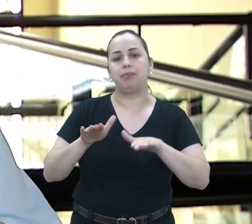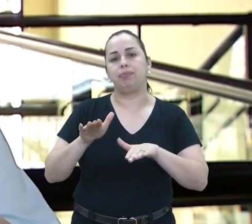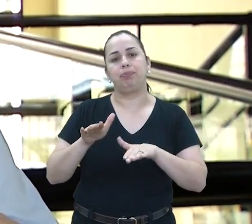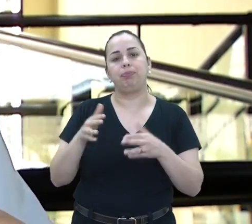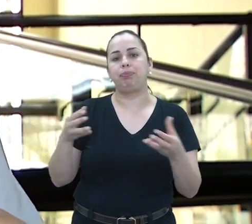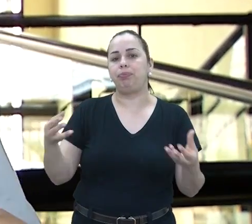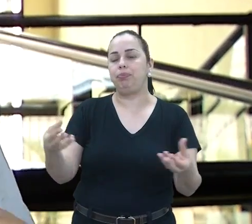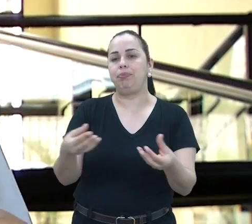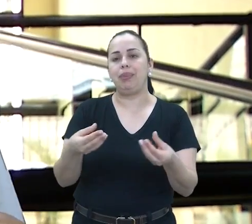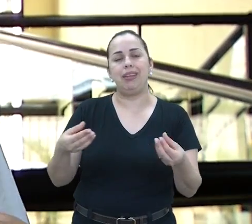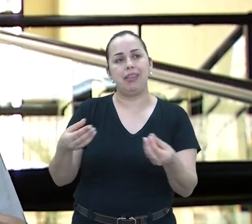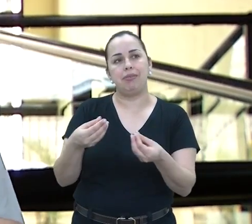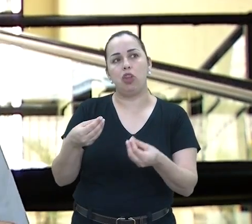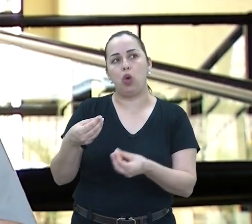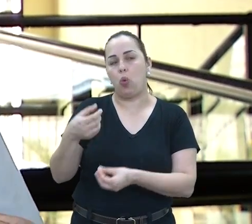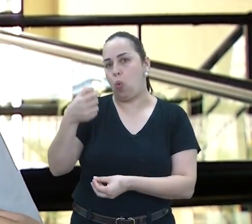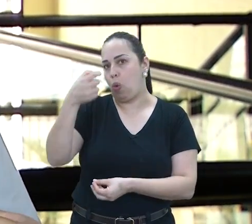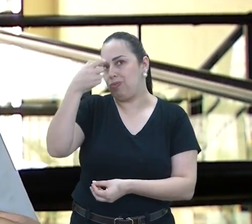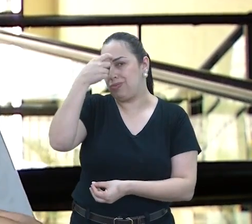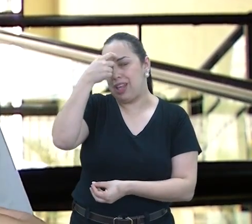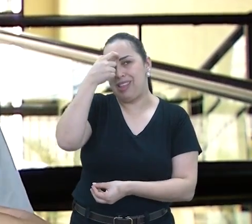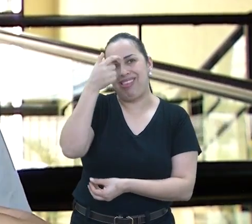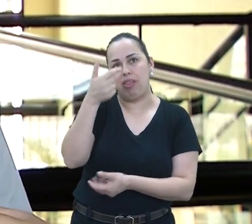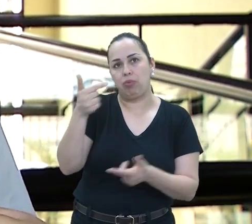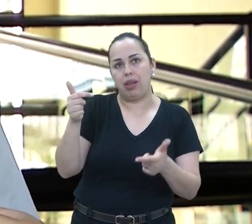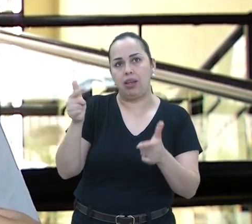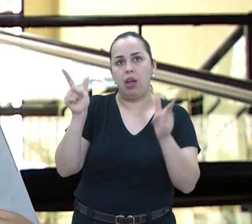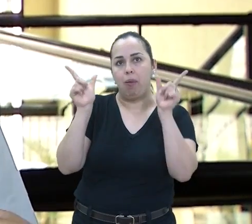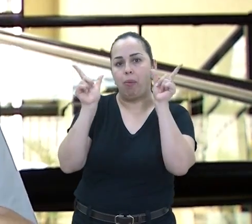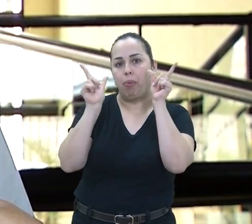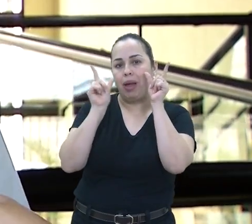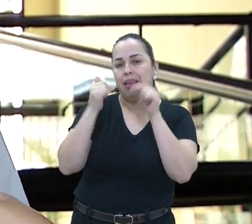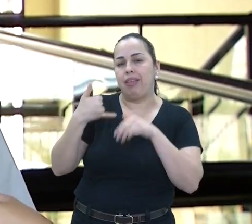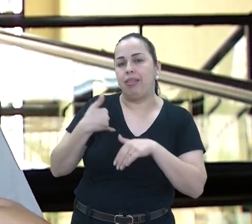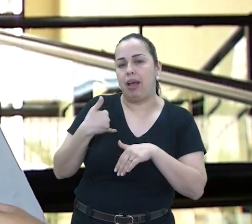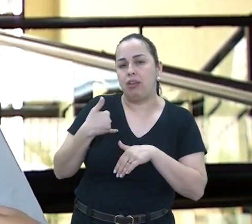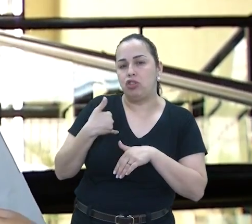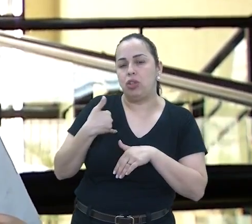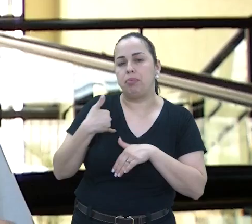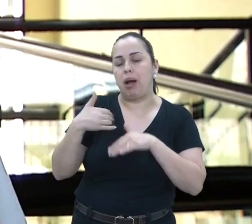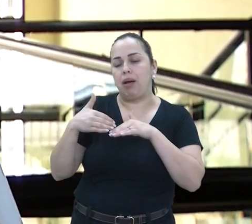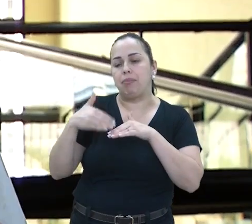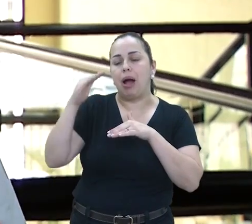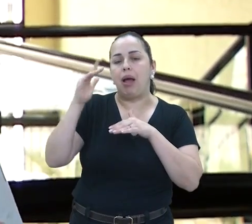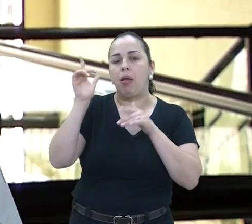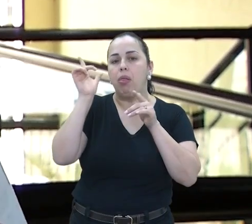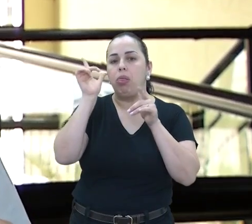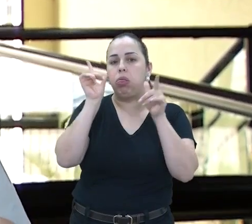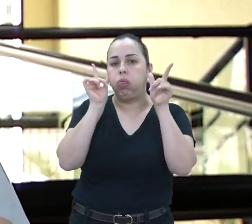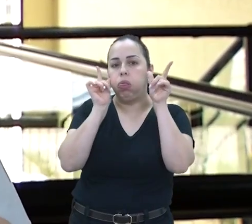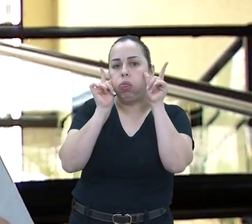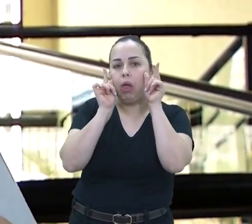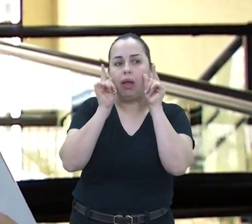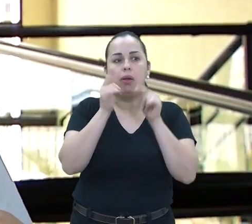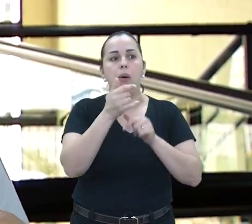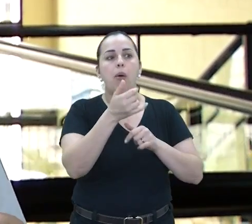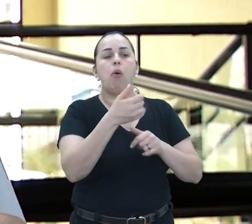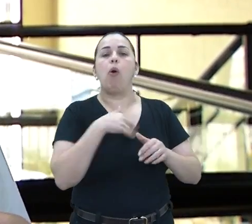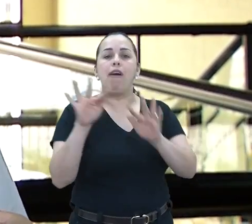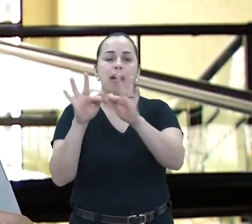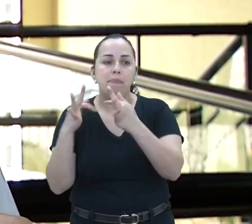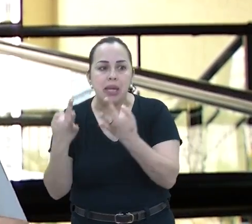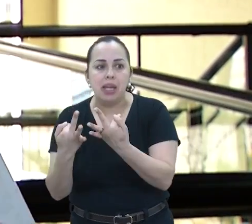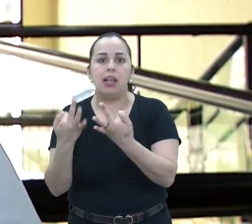tem muito essa consciência da perda de audição. É comum o paciente chegar, por exemplo, com uma perda relatada mais